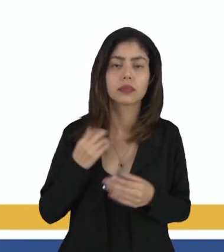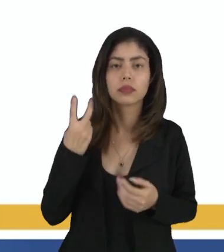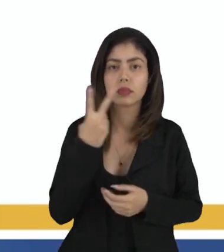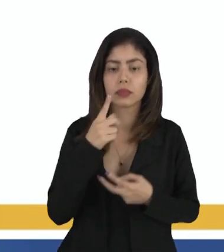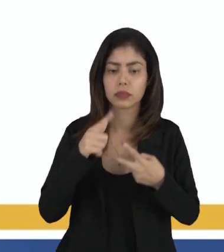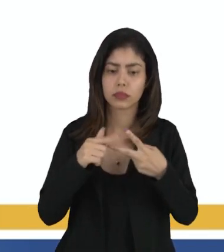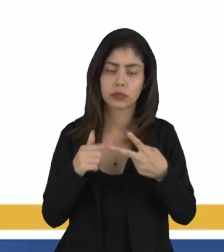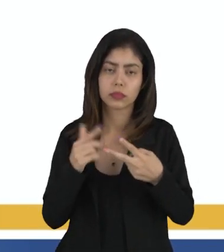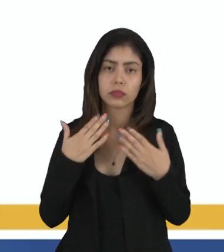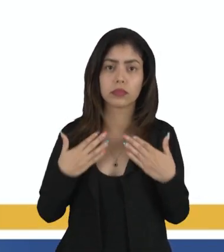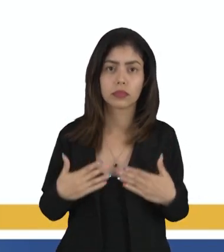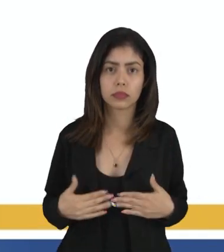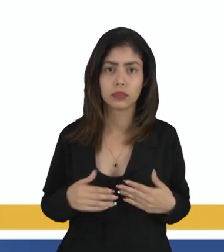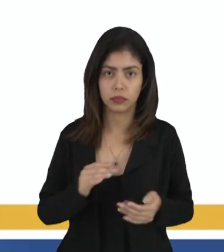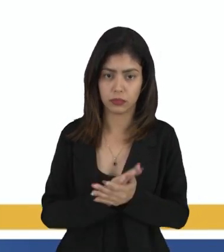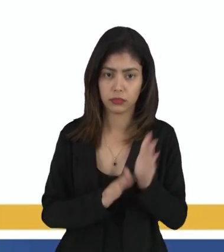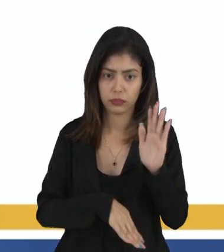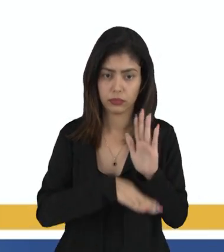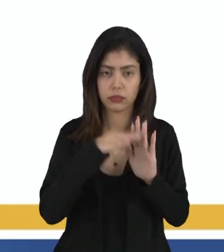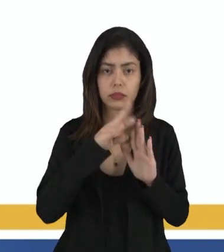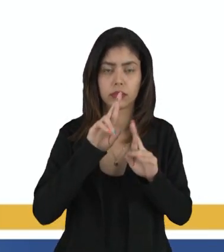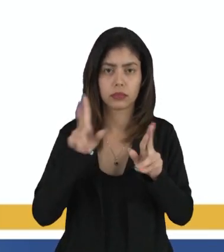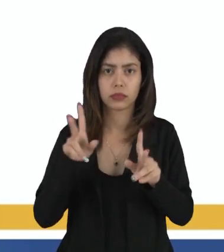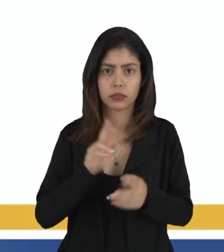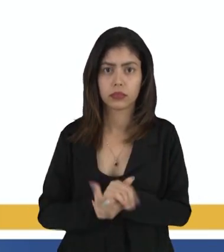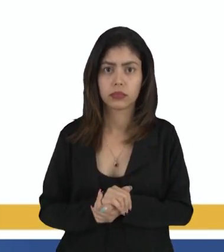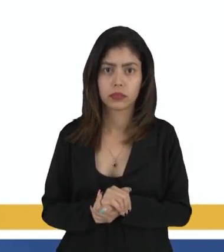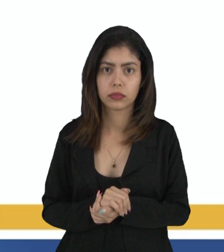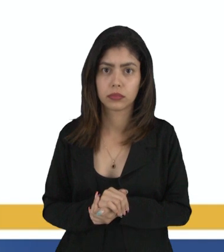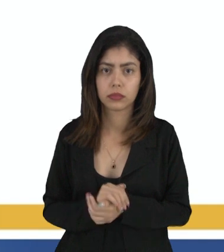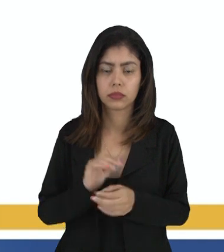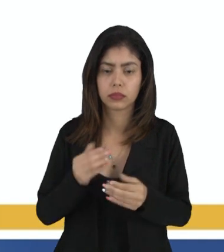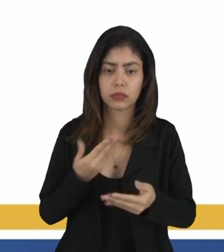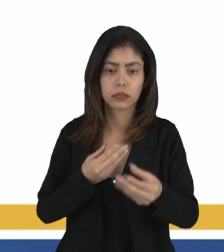mesmo ambiente com temperaturas diferentes, vai ser